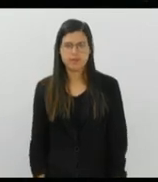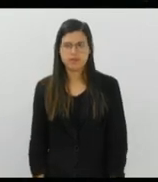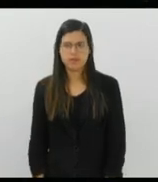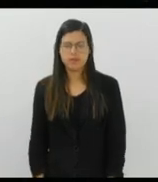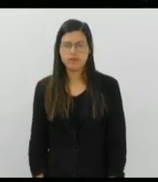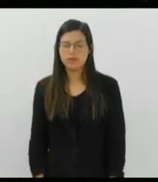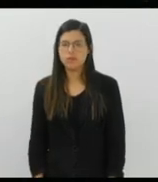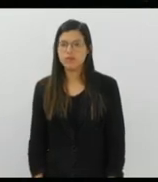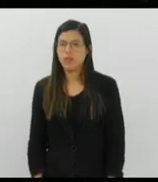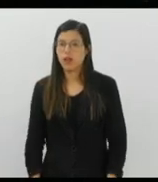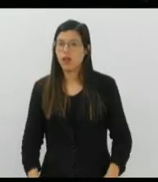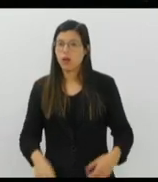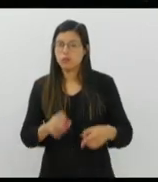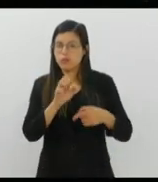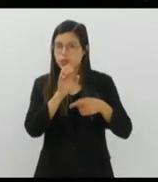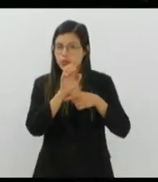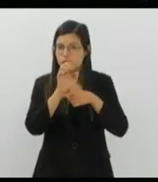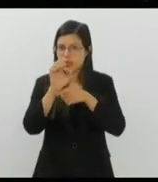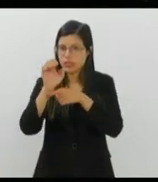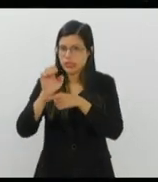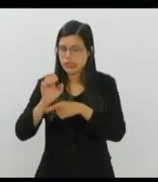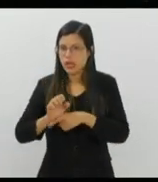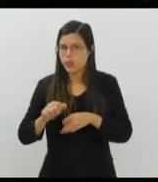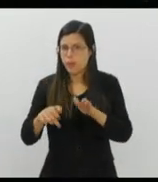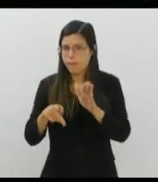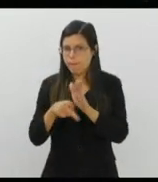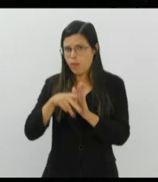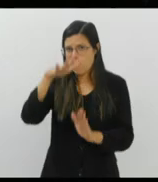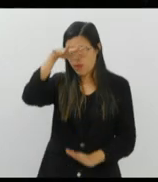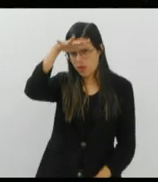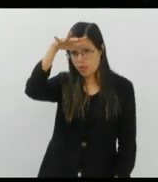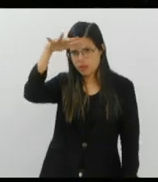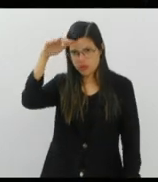Os estados da região amazônica